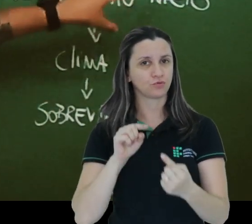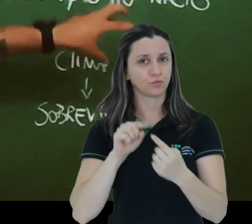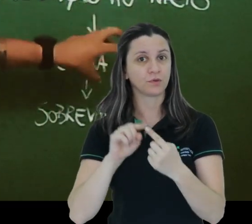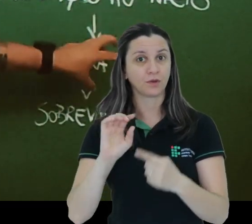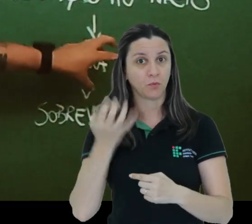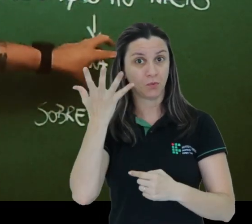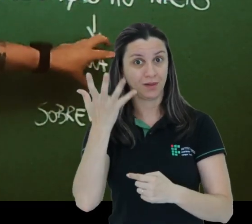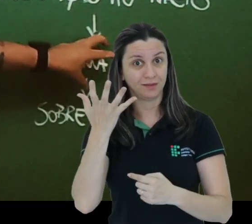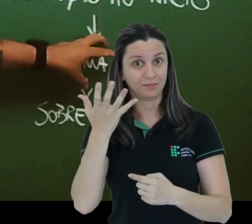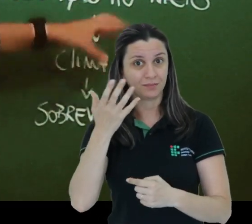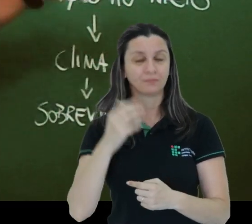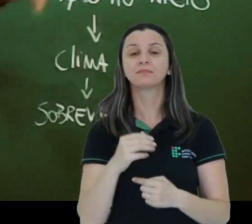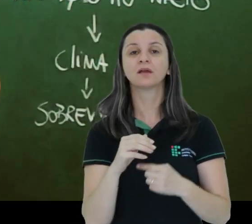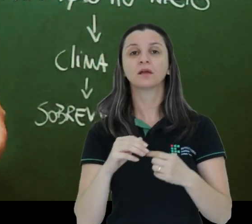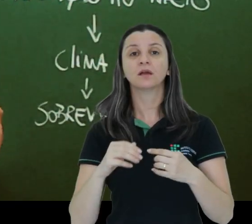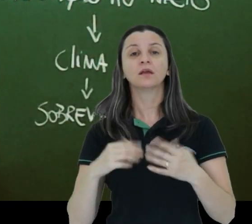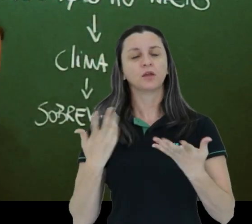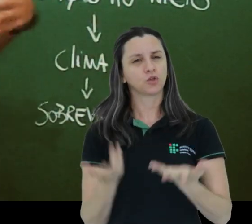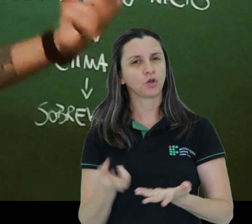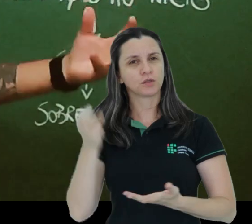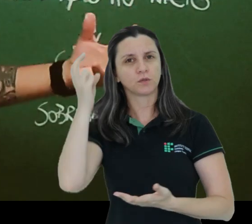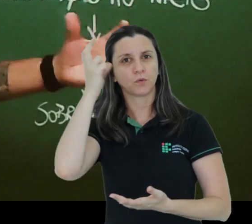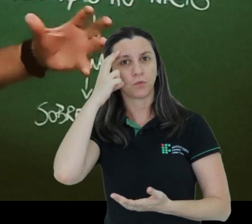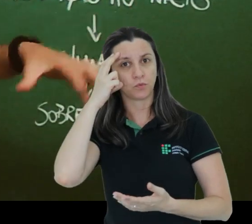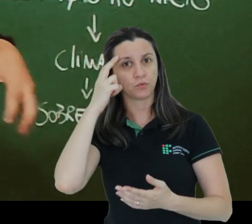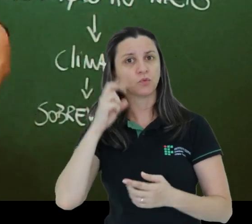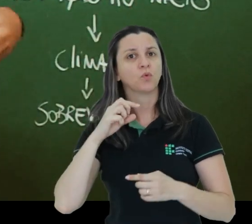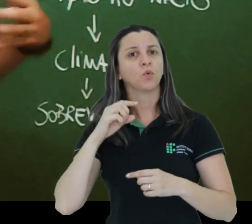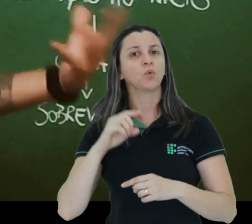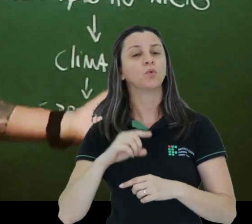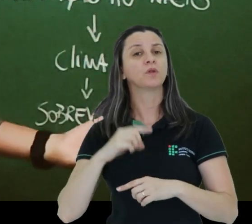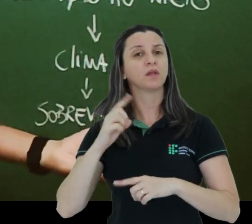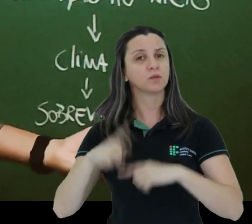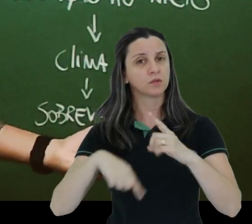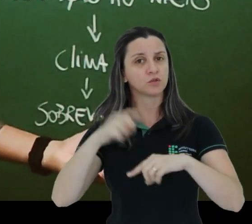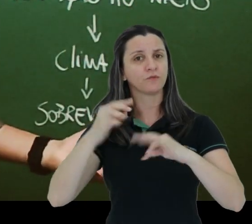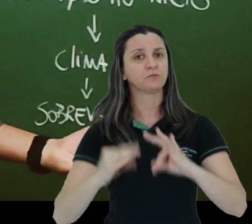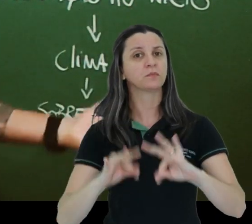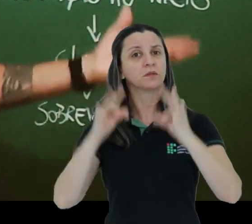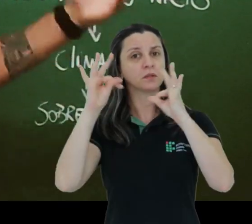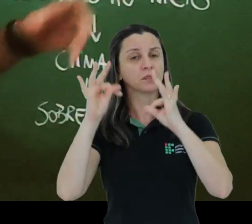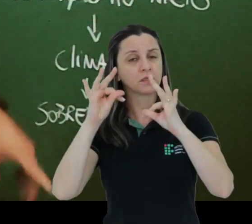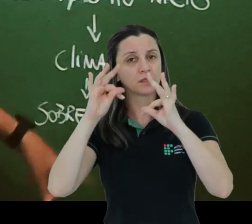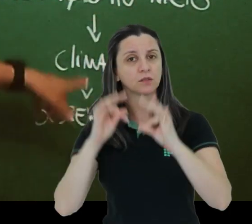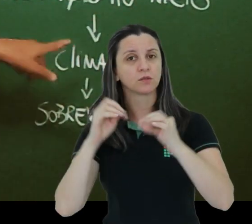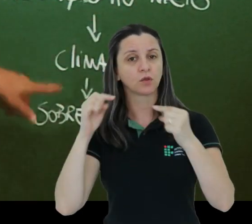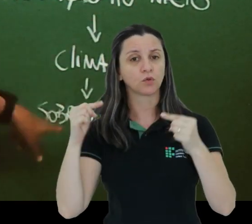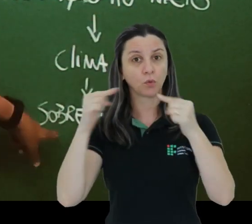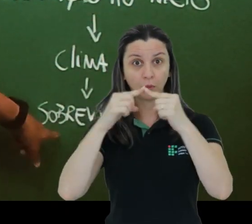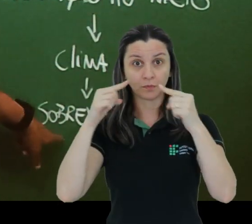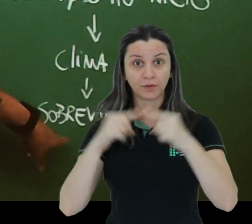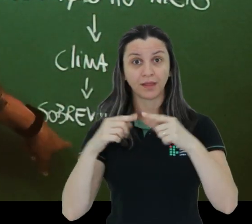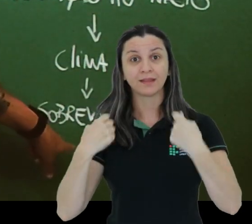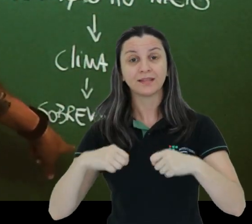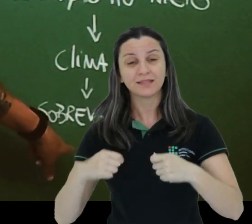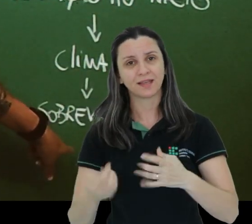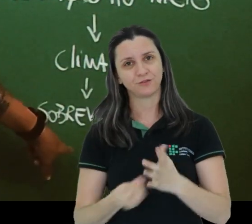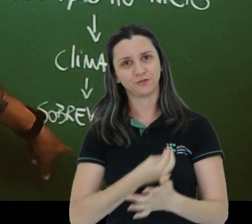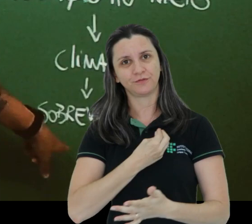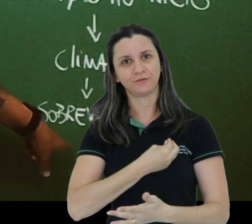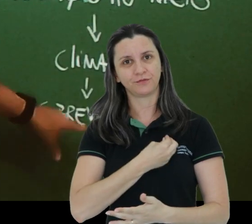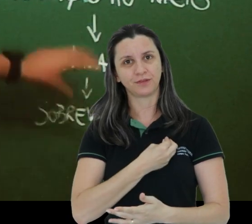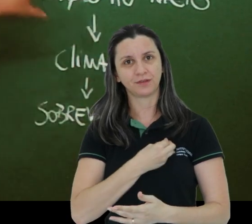está relacionada ao clima. E grande parte da nossa cultura ou do desenvolvimento da tecnologia está associada a uma necessidade